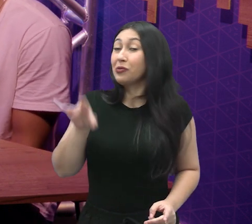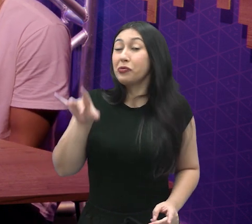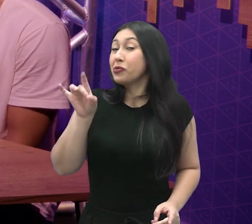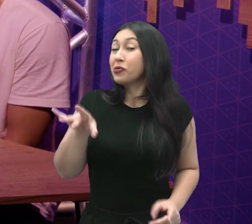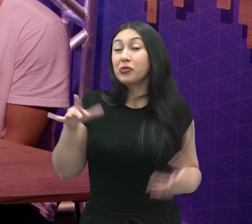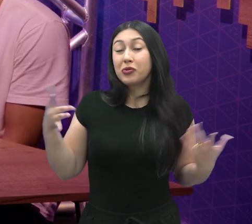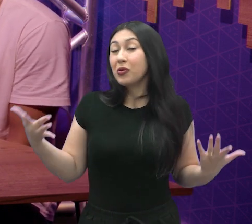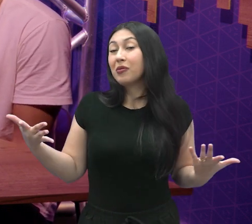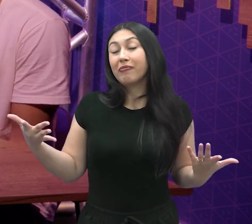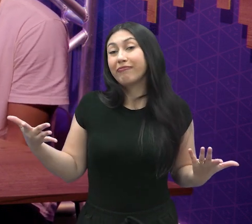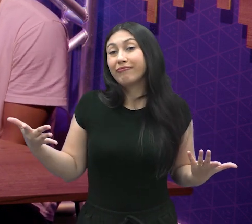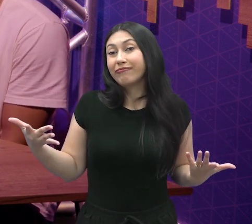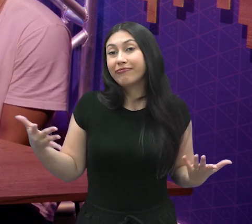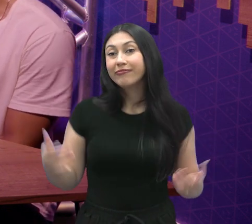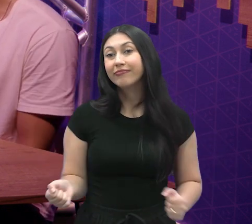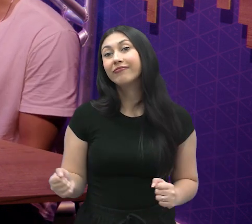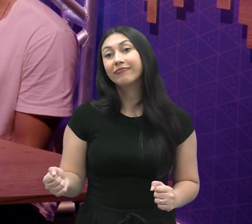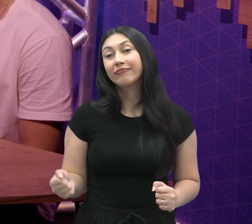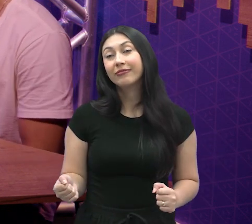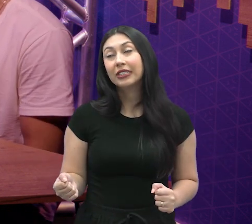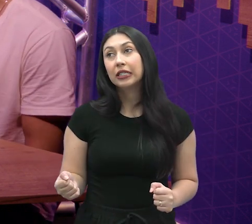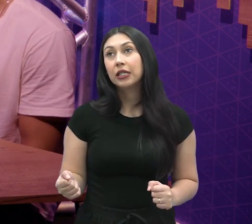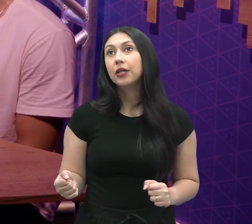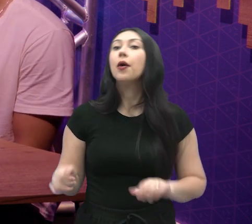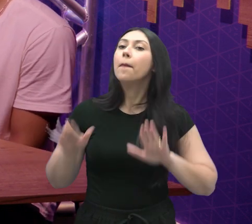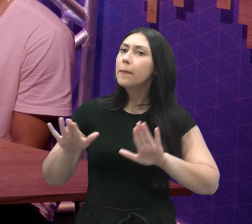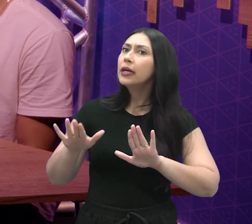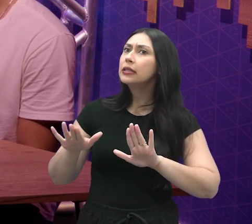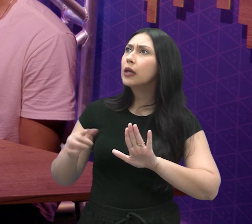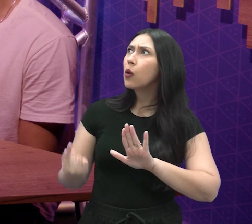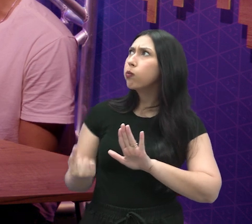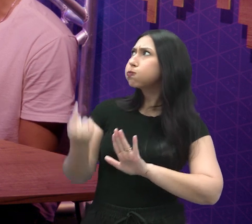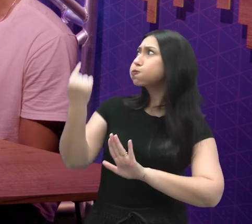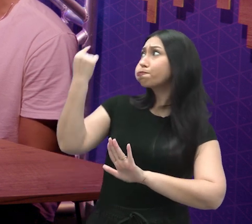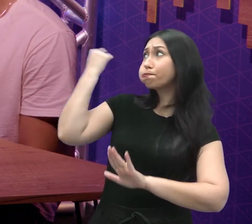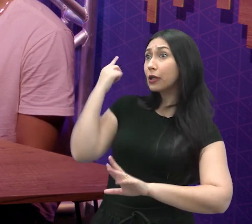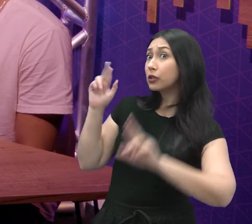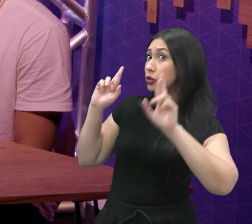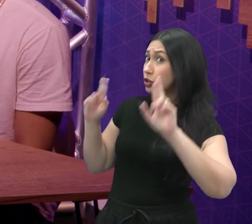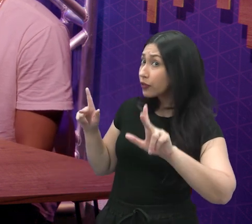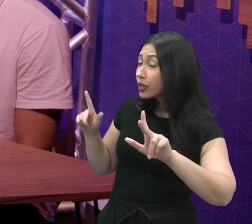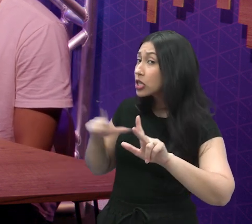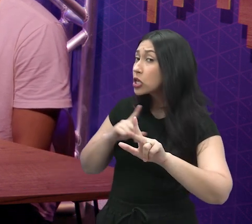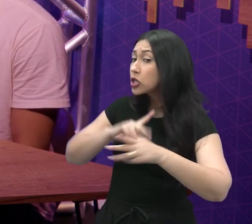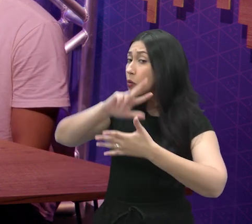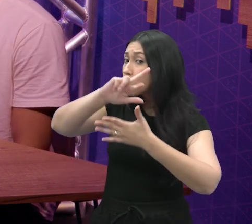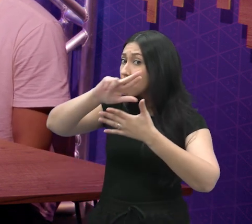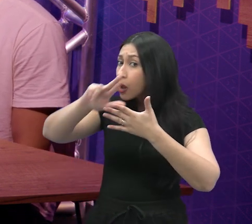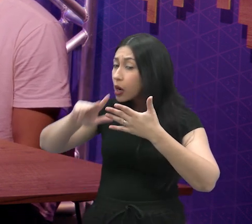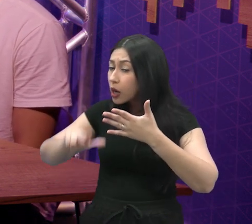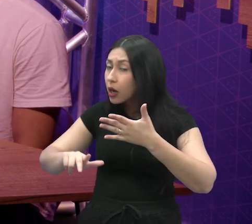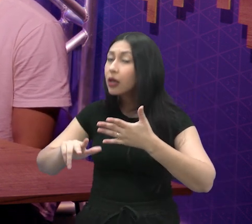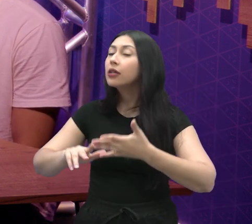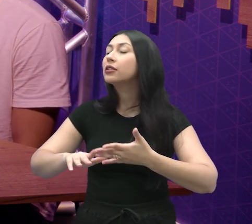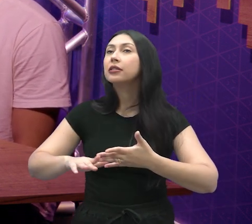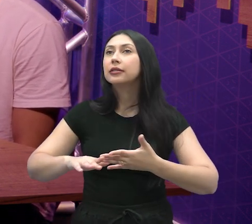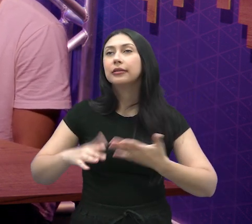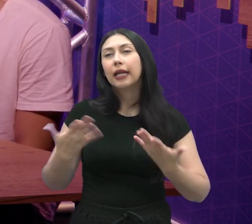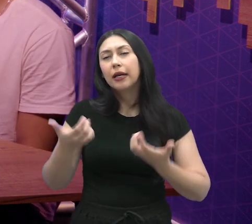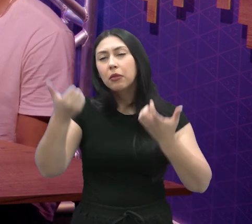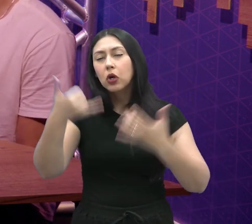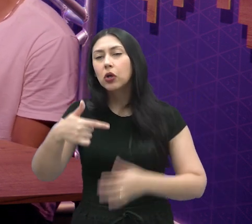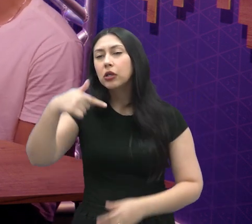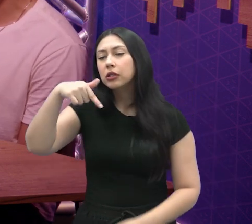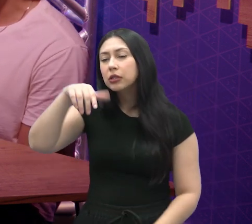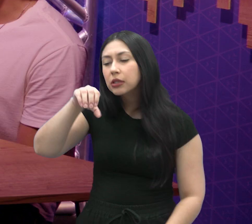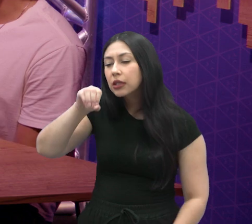desse gênero, de humano, né? Só tem a gente. E não foi sempre assim. Isso começou, né? A gente falou de